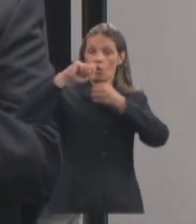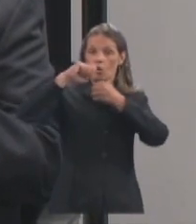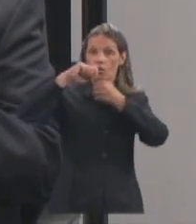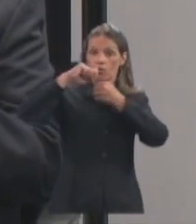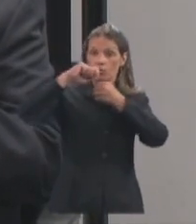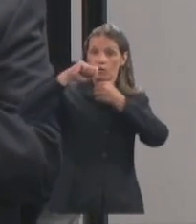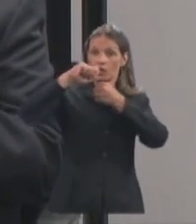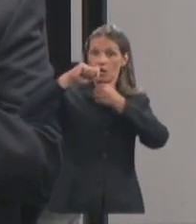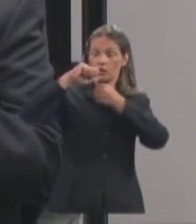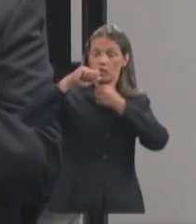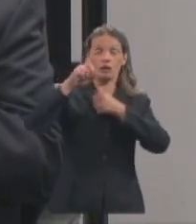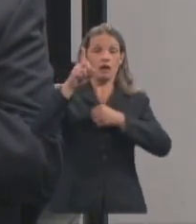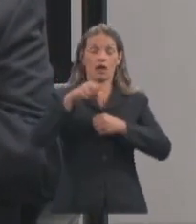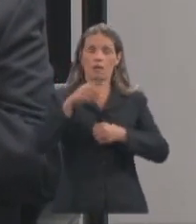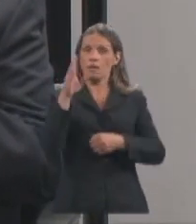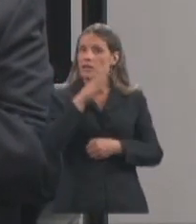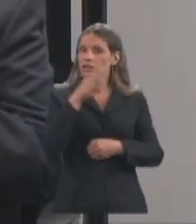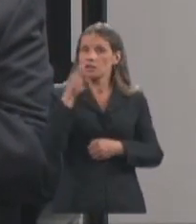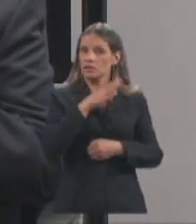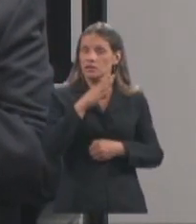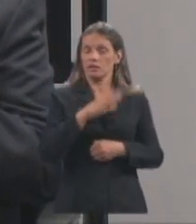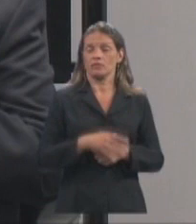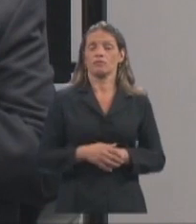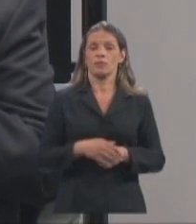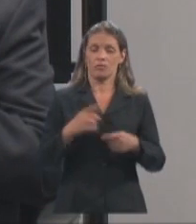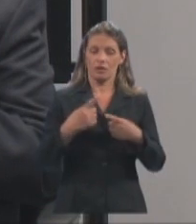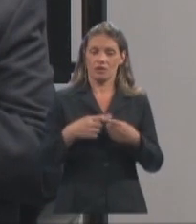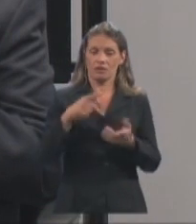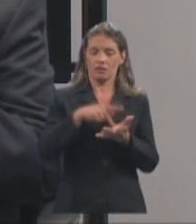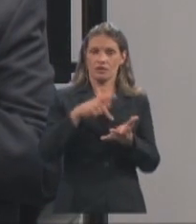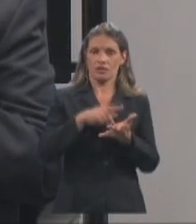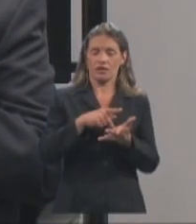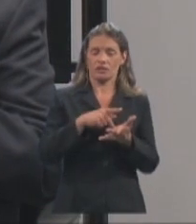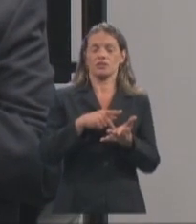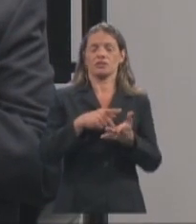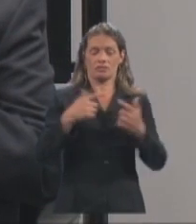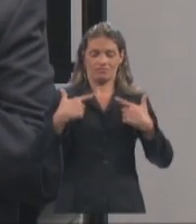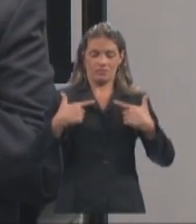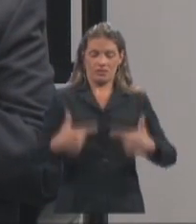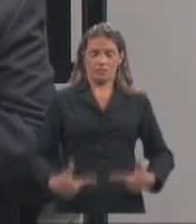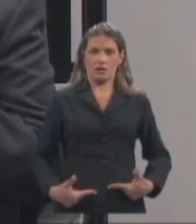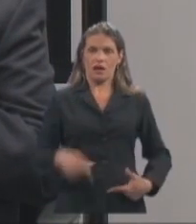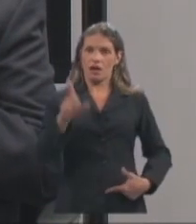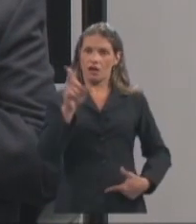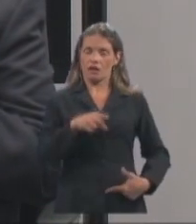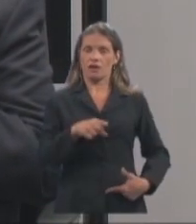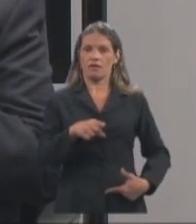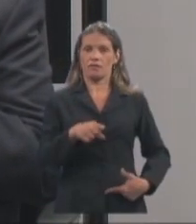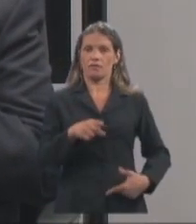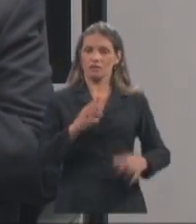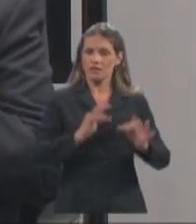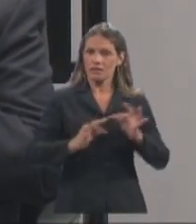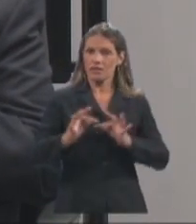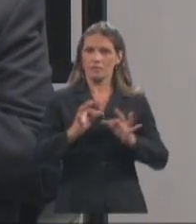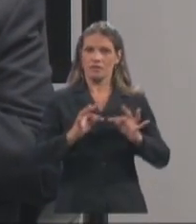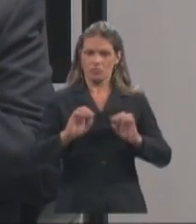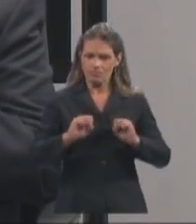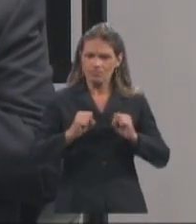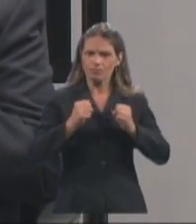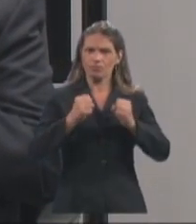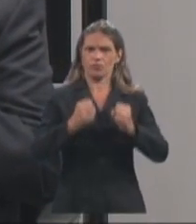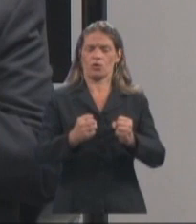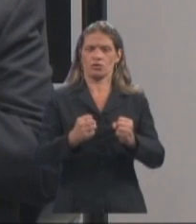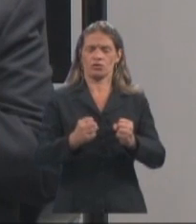intoxicação do craque é uma emergência então nós na verdade a desintoxicação num primeiro momento é um tratamento intensivo